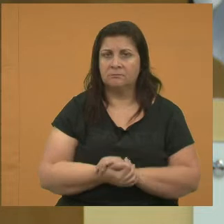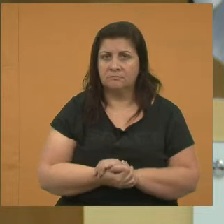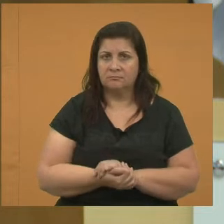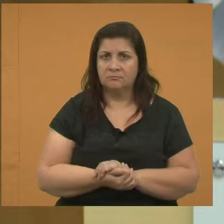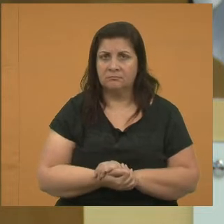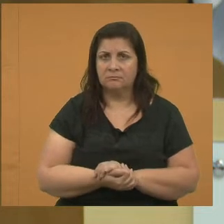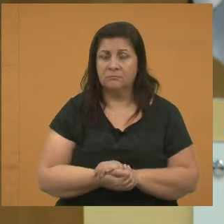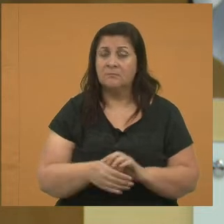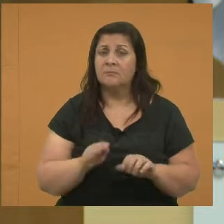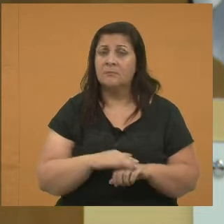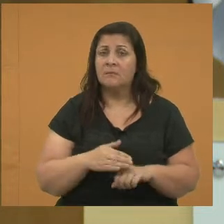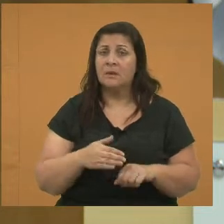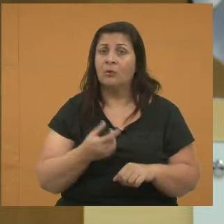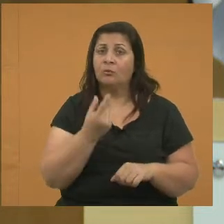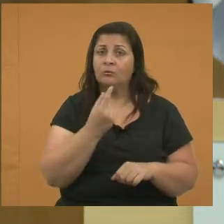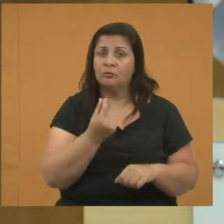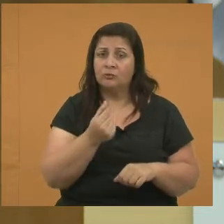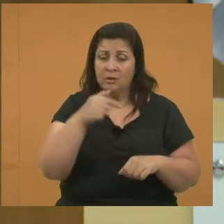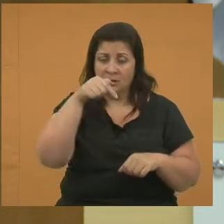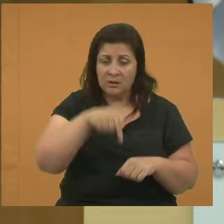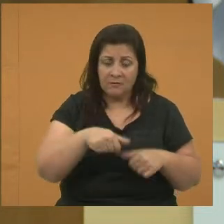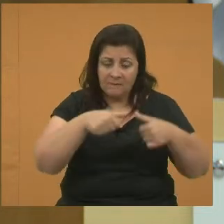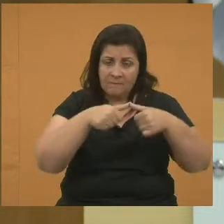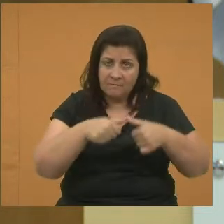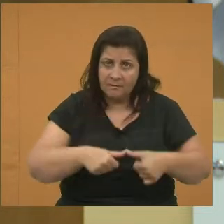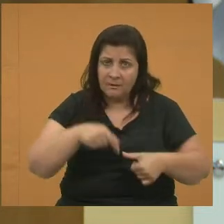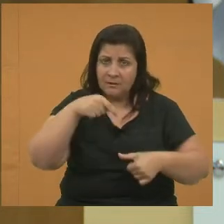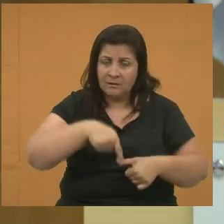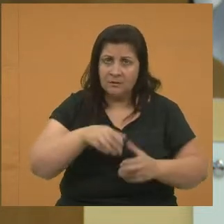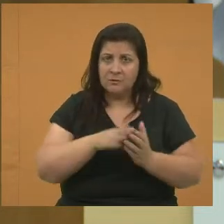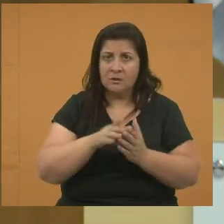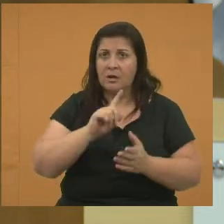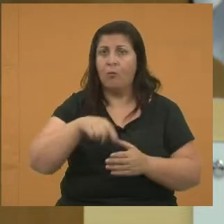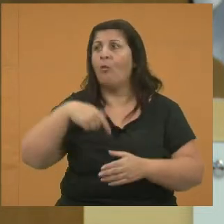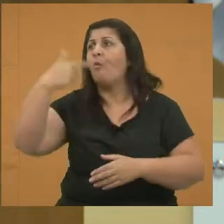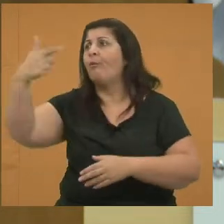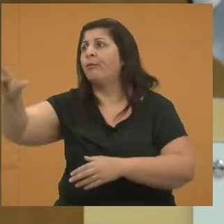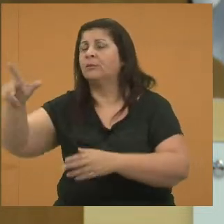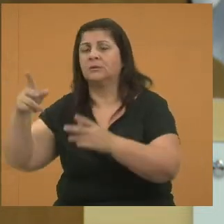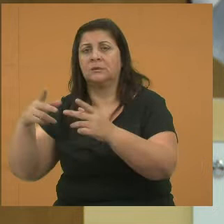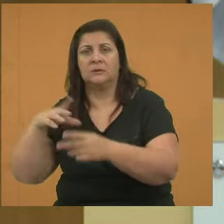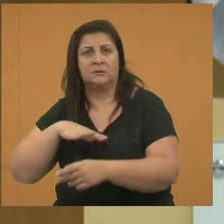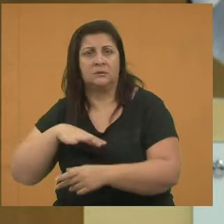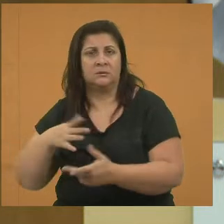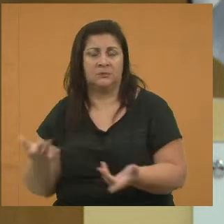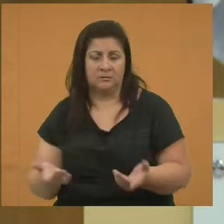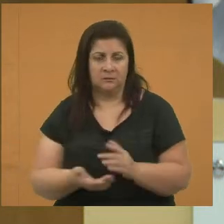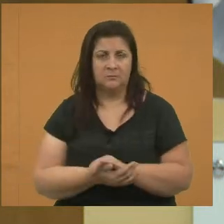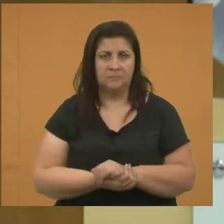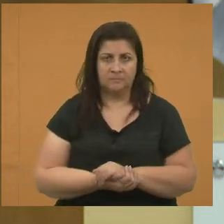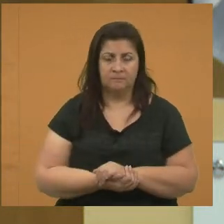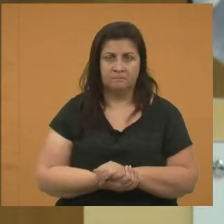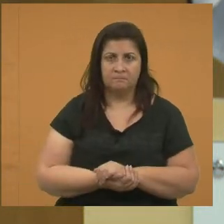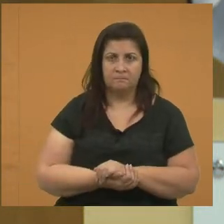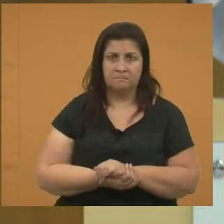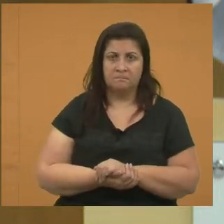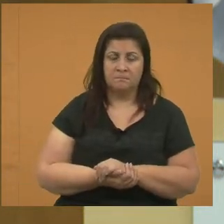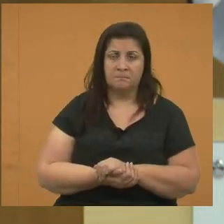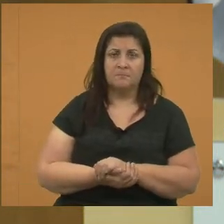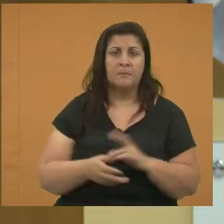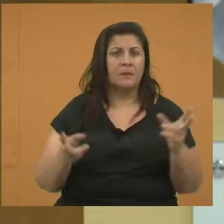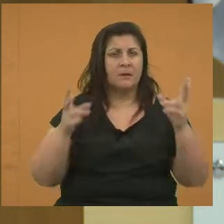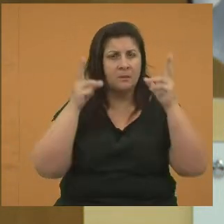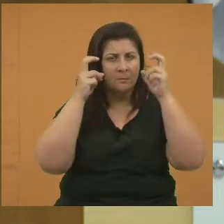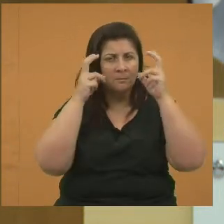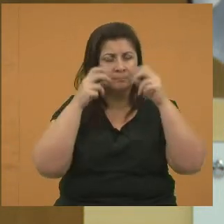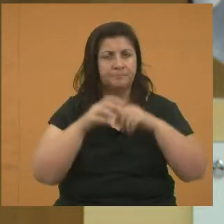mais a cidade arrecada impostos para oferecer melhorias para as famílias de Jacareí. Agora perceba